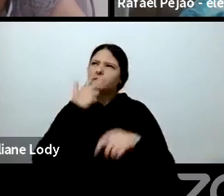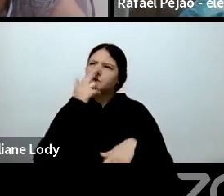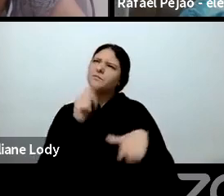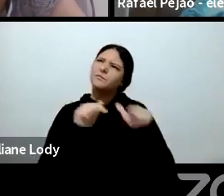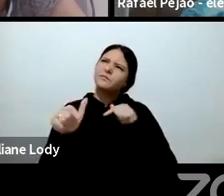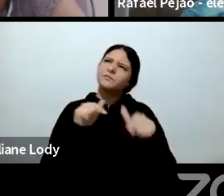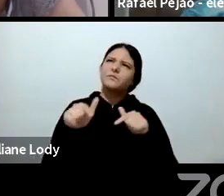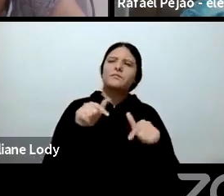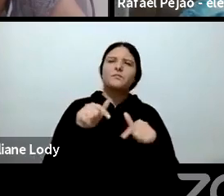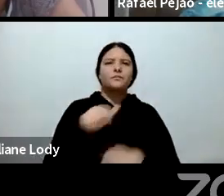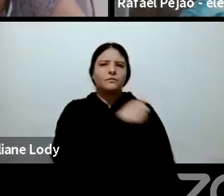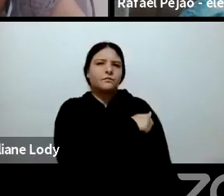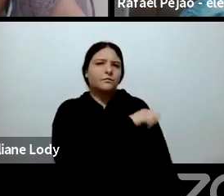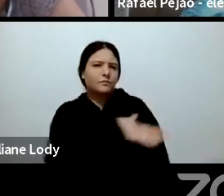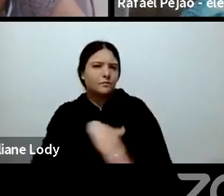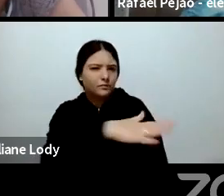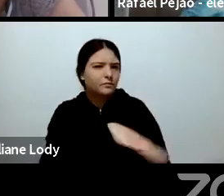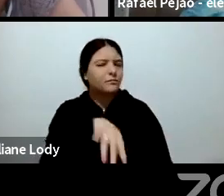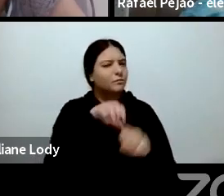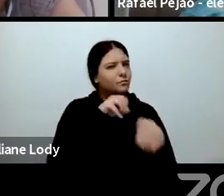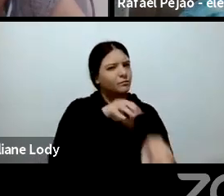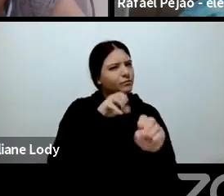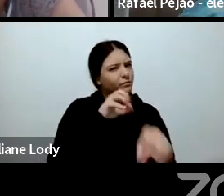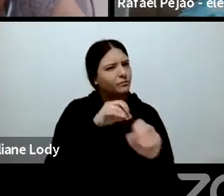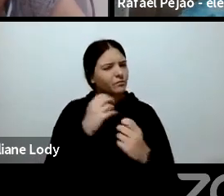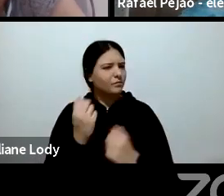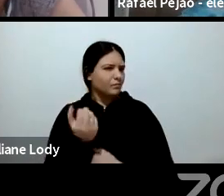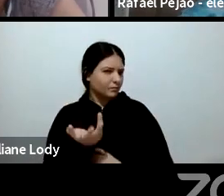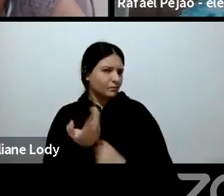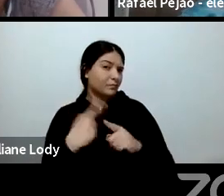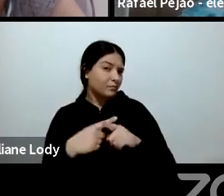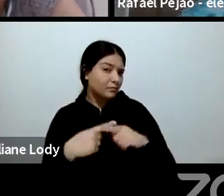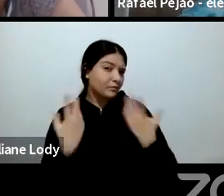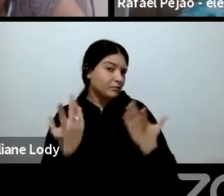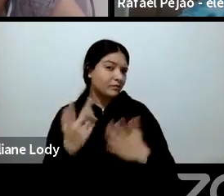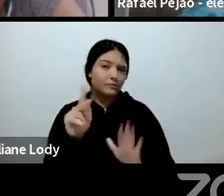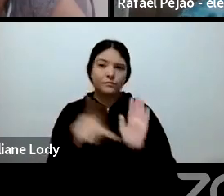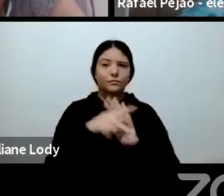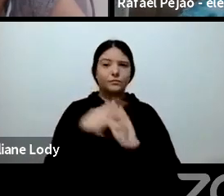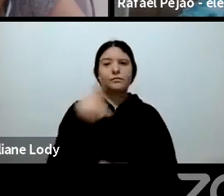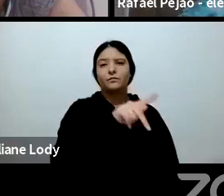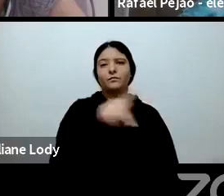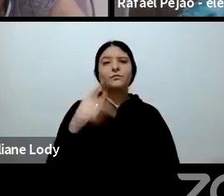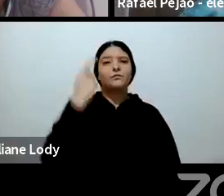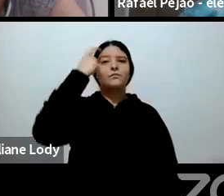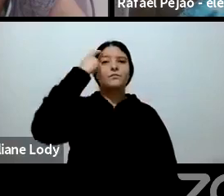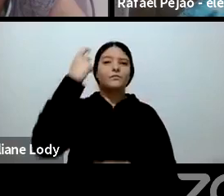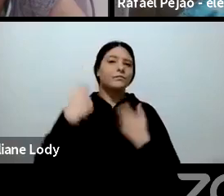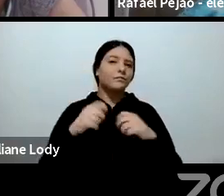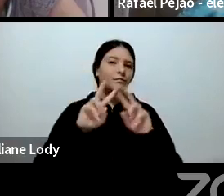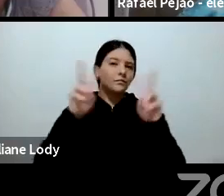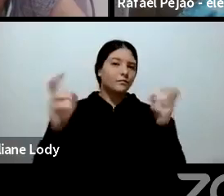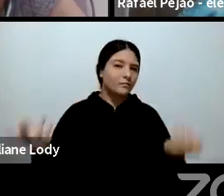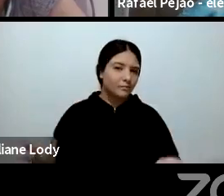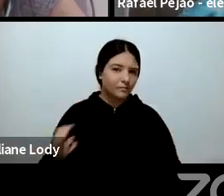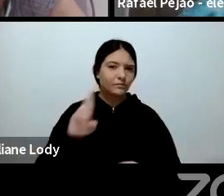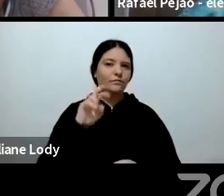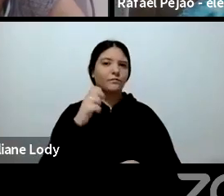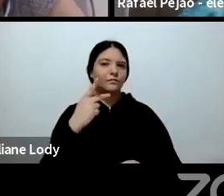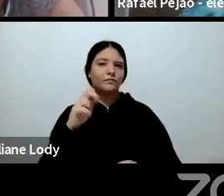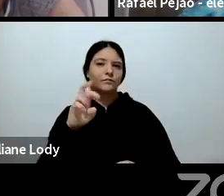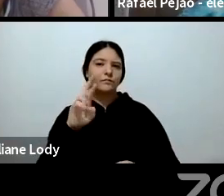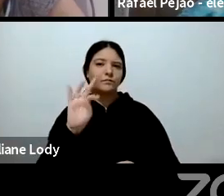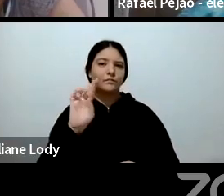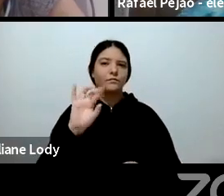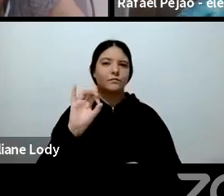estudantes, né? Porque, enfim, é uma questão para o professor, né? Que ele tem que pensar sobre isso, sobre repertório comunicativo, né? E